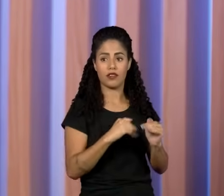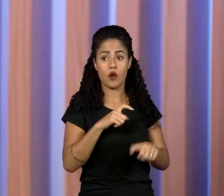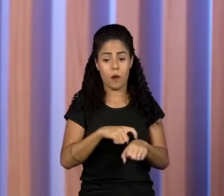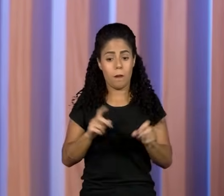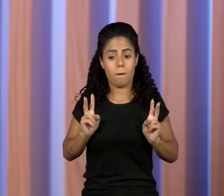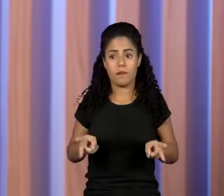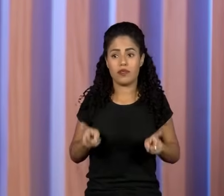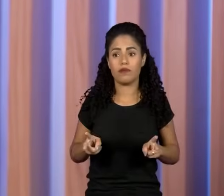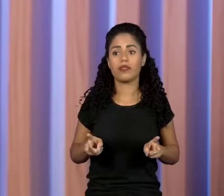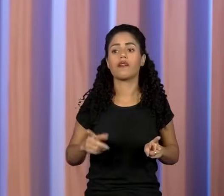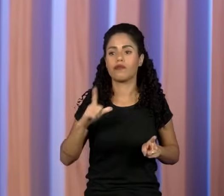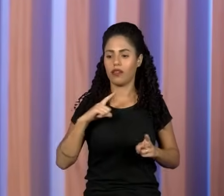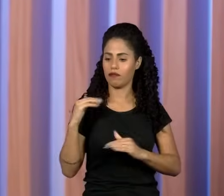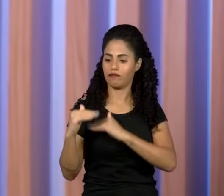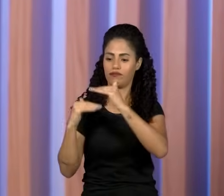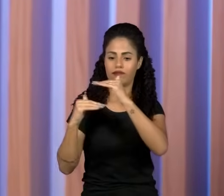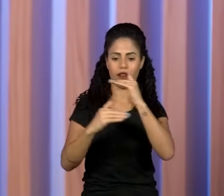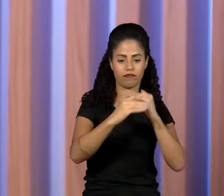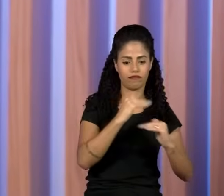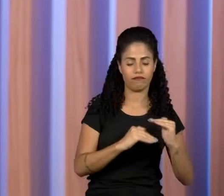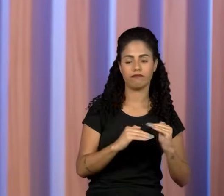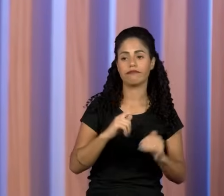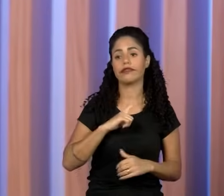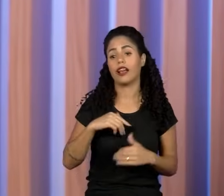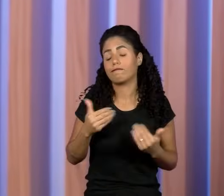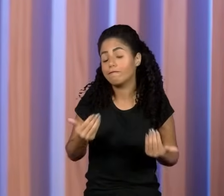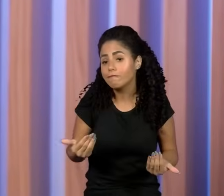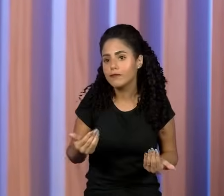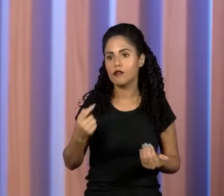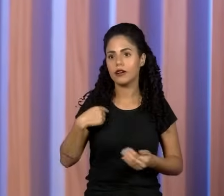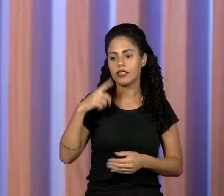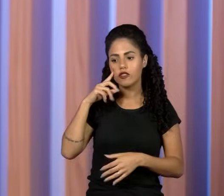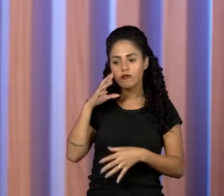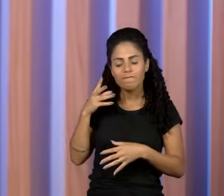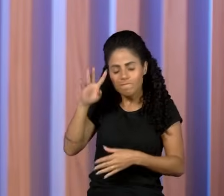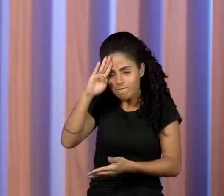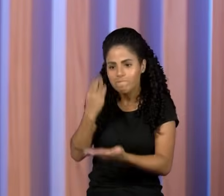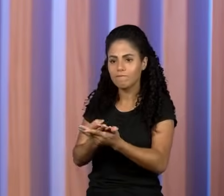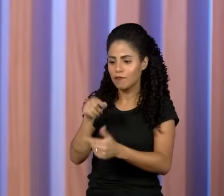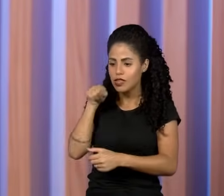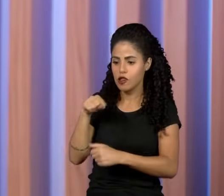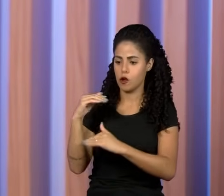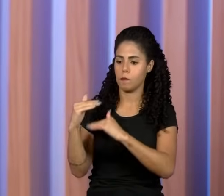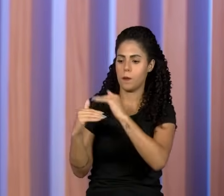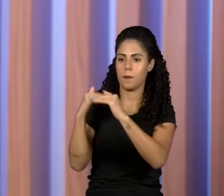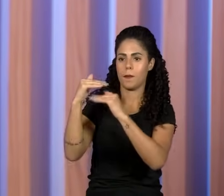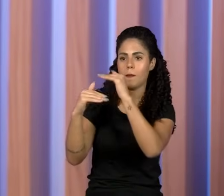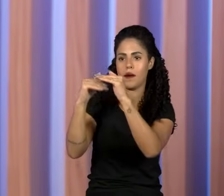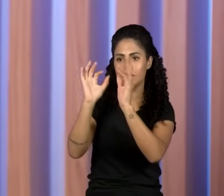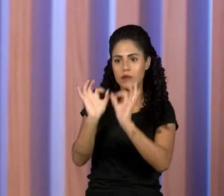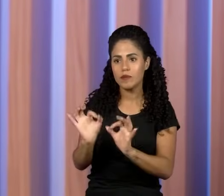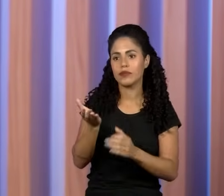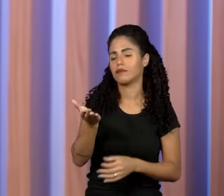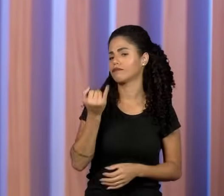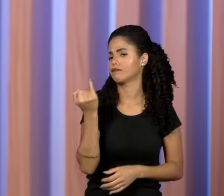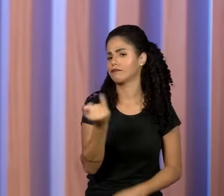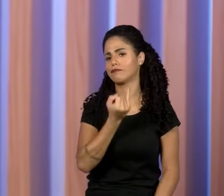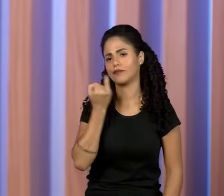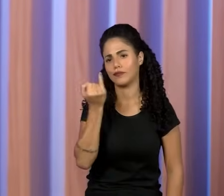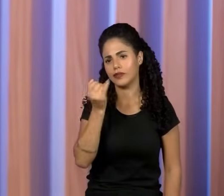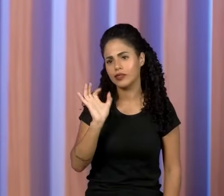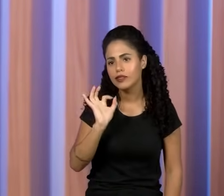Nós precisamos nos agarrar nos avanços, e os avanços são entender que as ações afirmativas são uma ferramenta, de